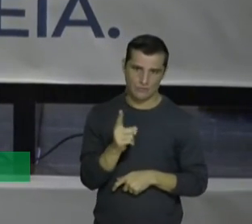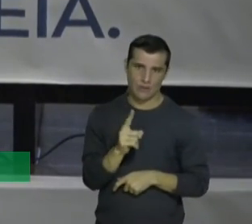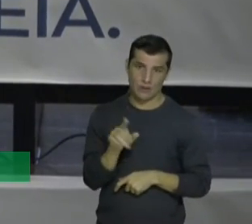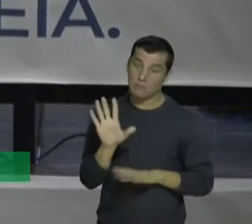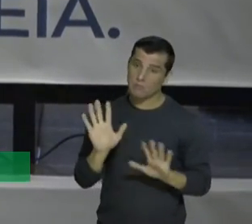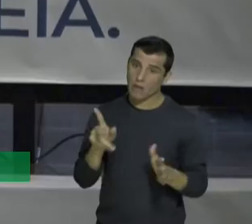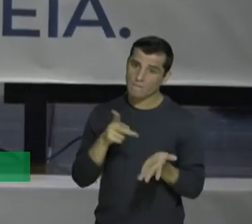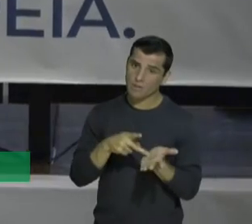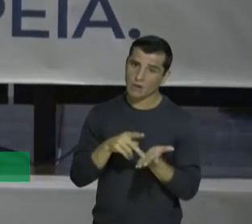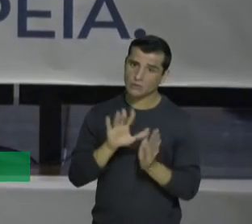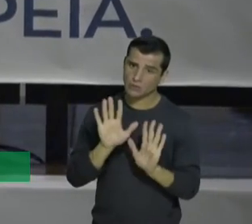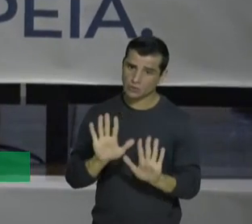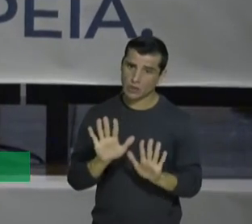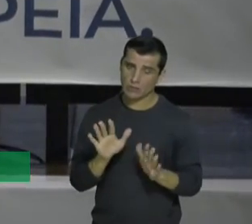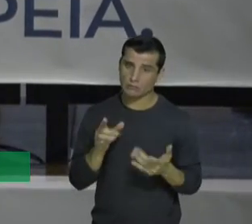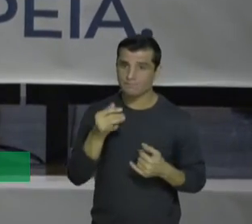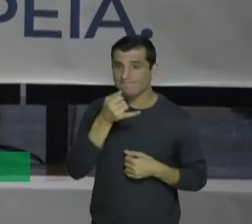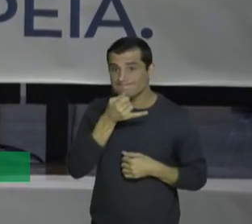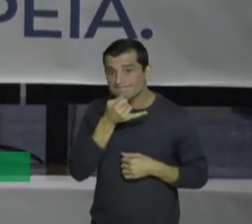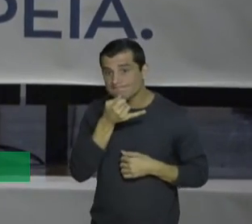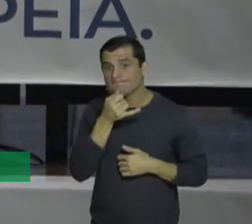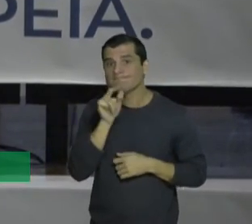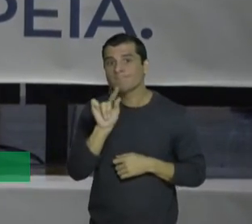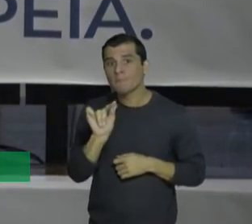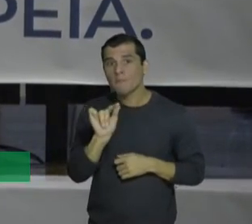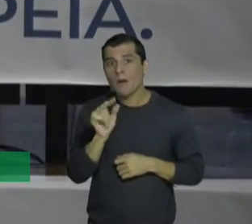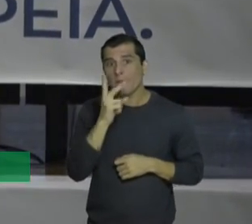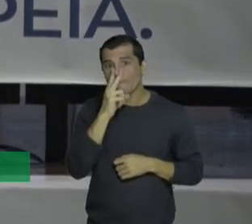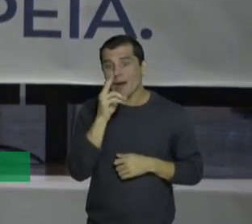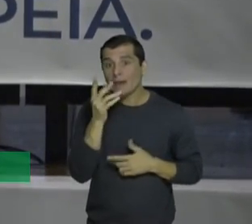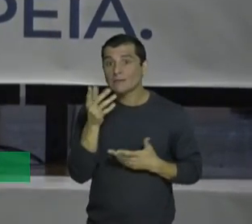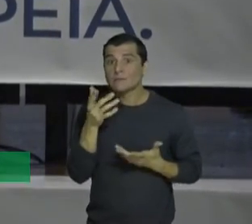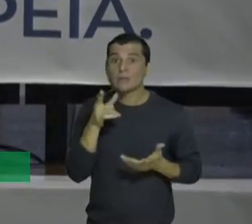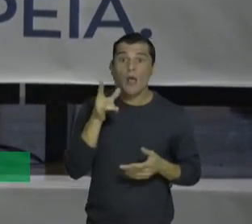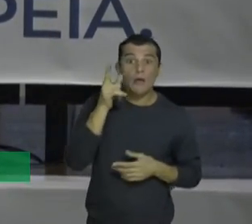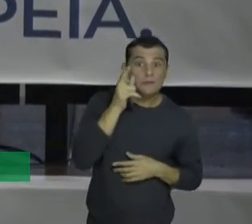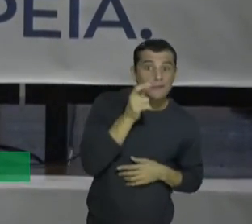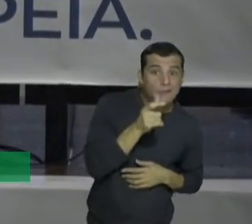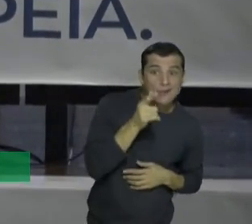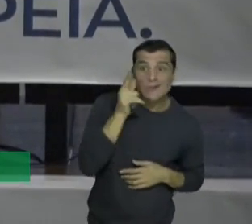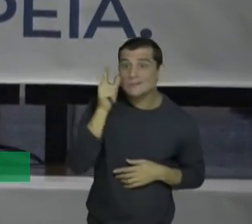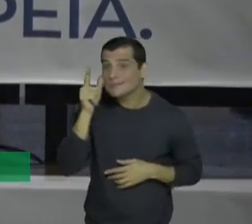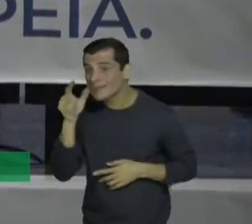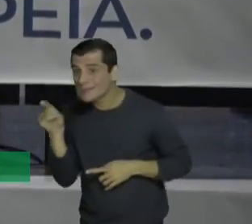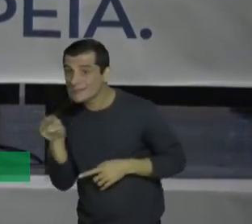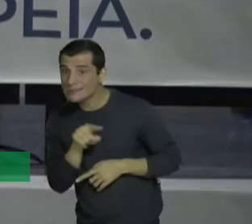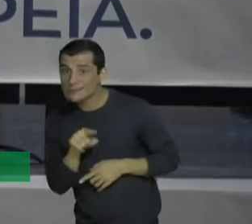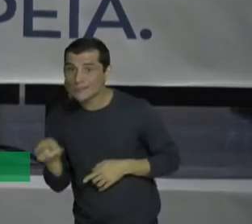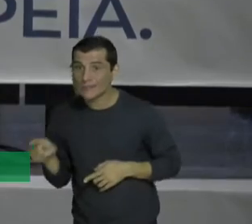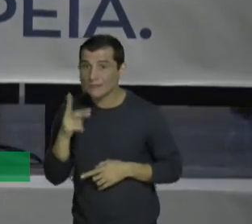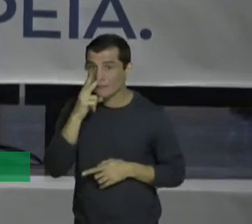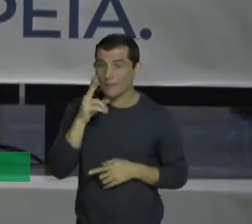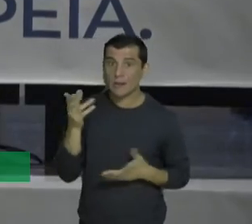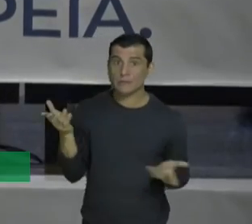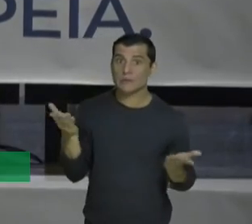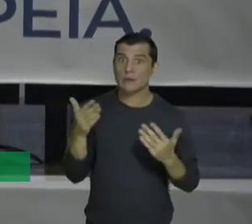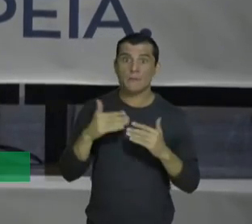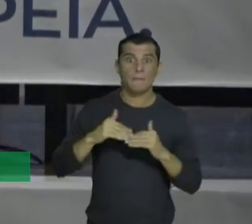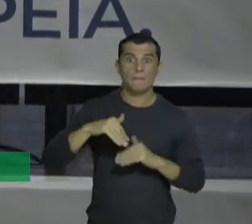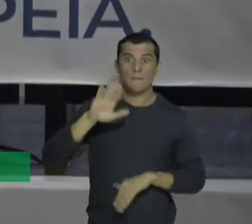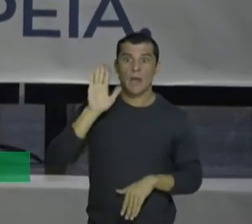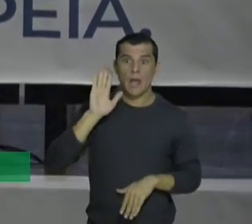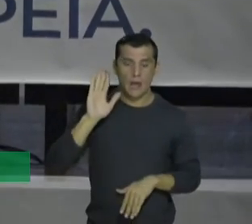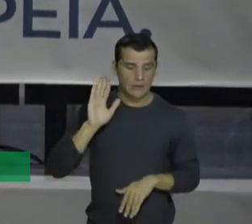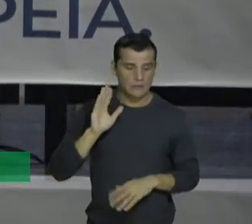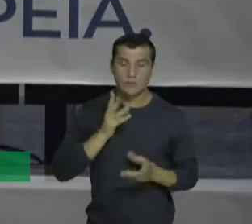anteriormente Infelizmente o jogo de interesses tá muito grande é muito maior e nós